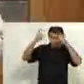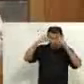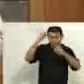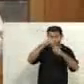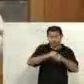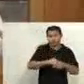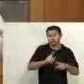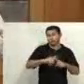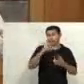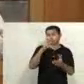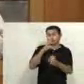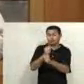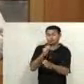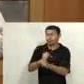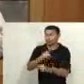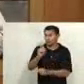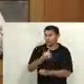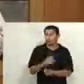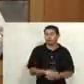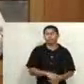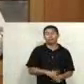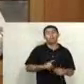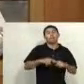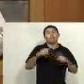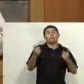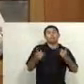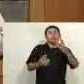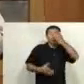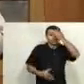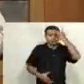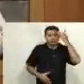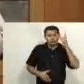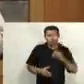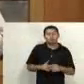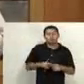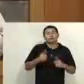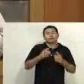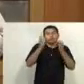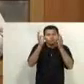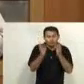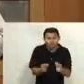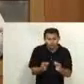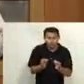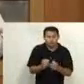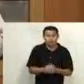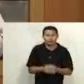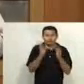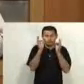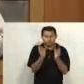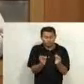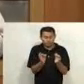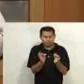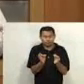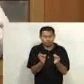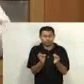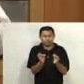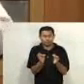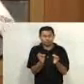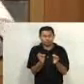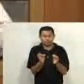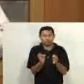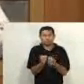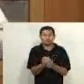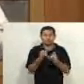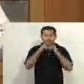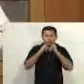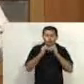do exercício, não foram calculados. Mas, pessoal, justamente então,